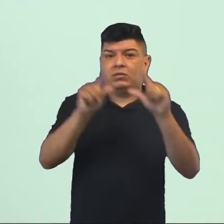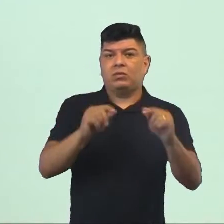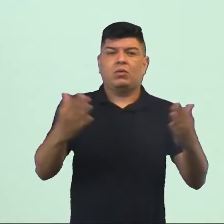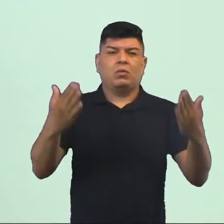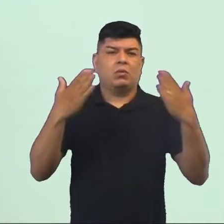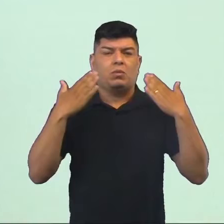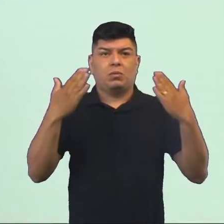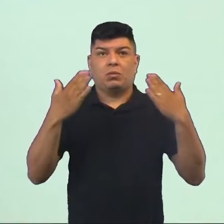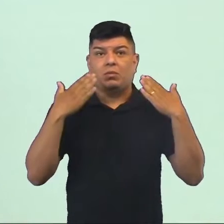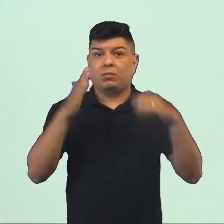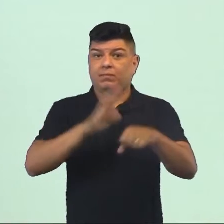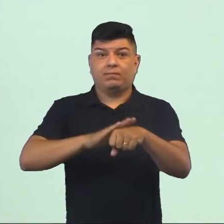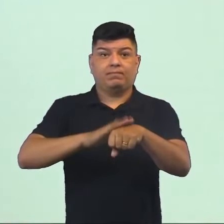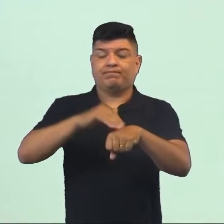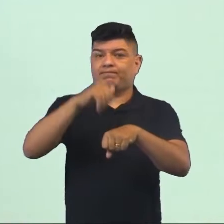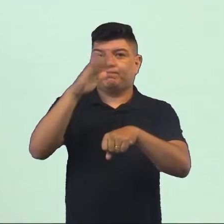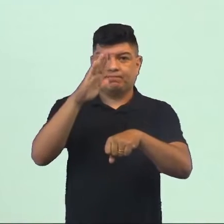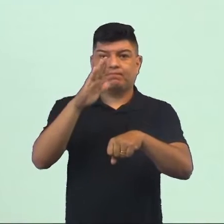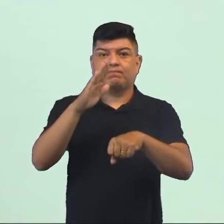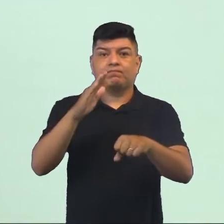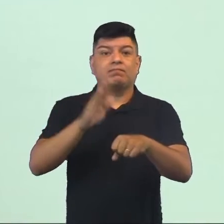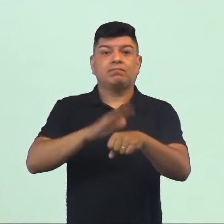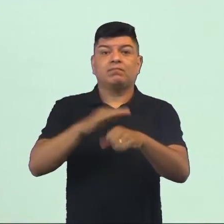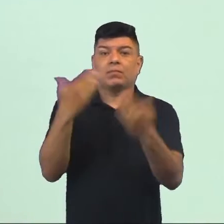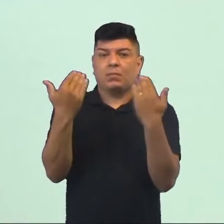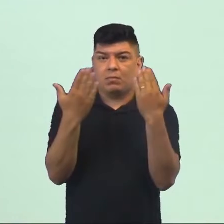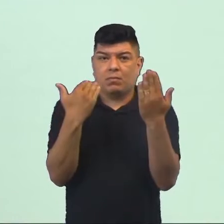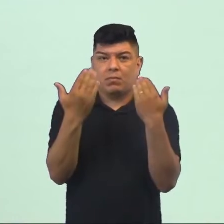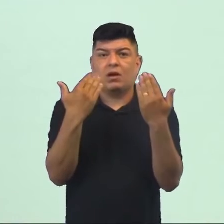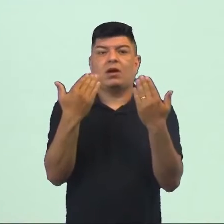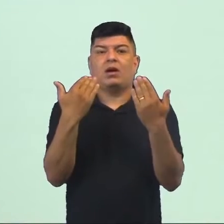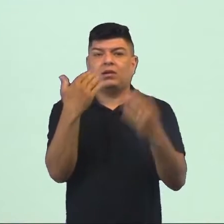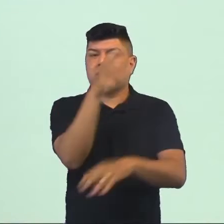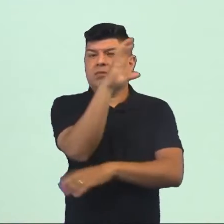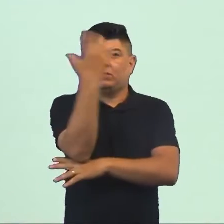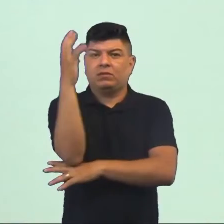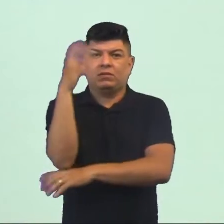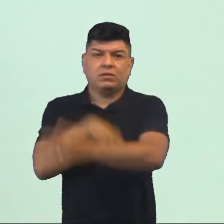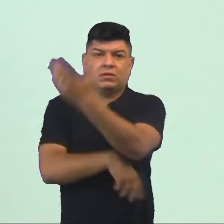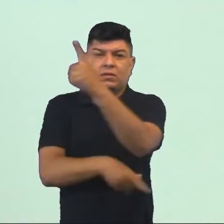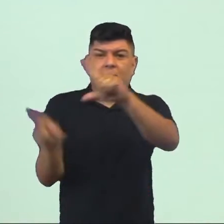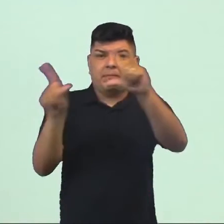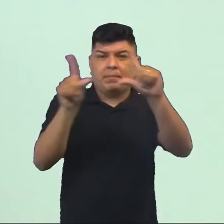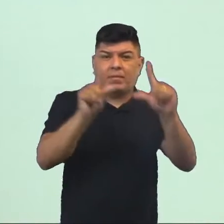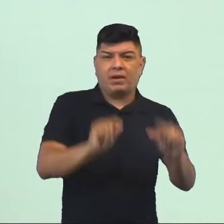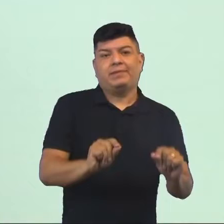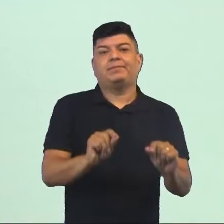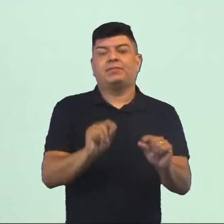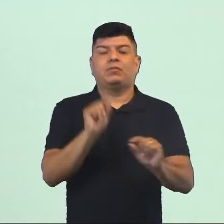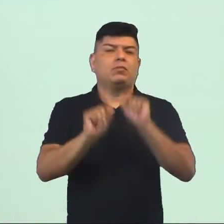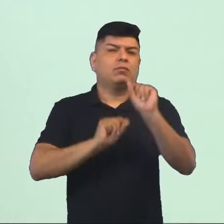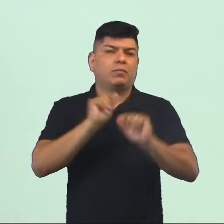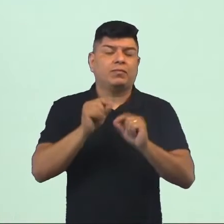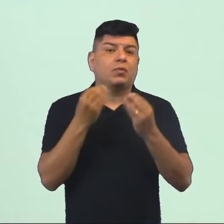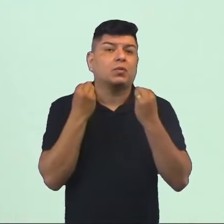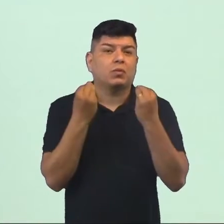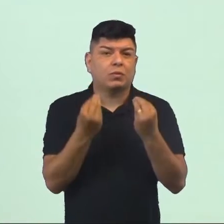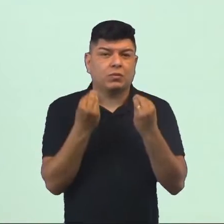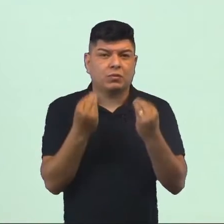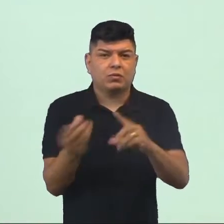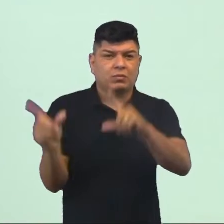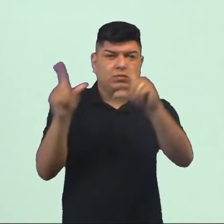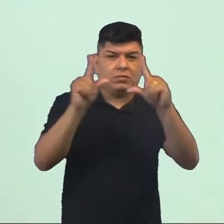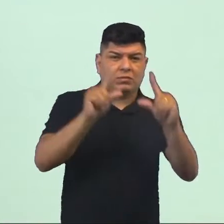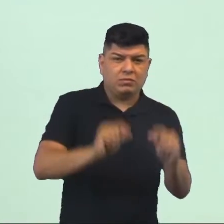estufa. É o que mais se discute nessas conferências sobre o meio ambiente. Como fazer para minimizar essa situação, diminuir